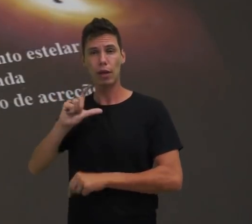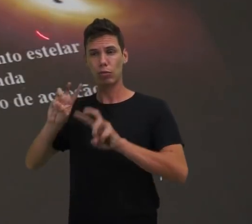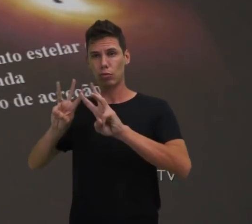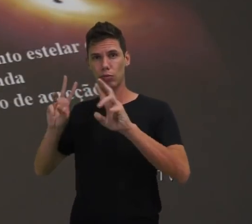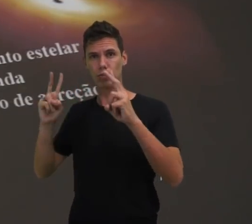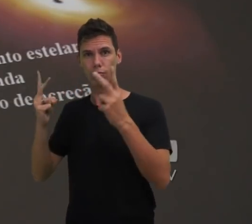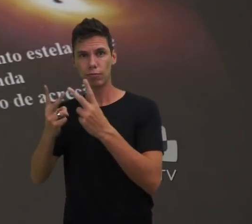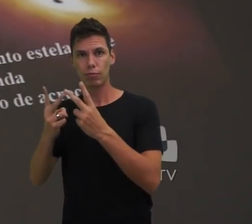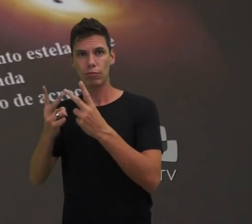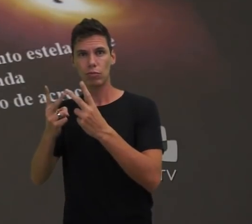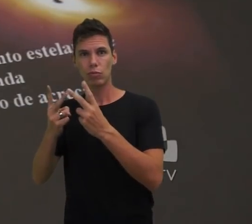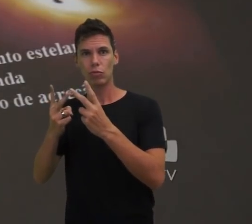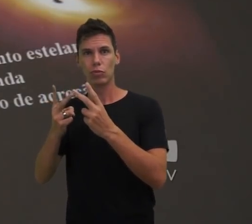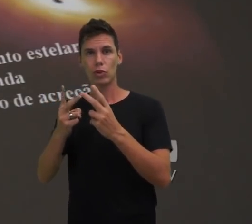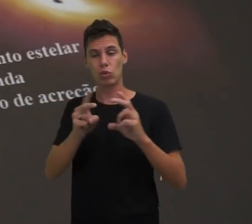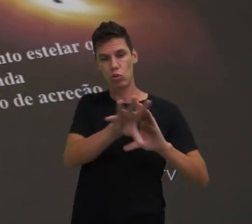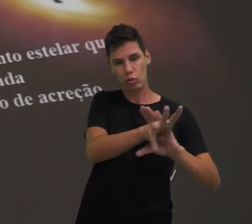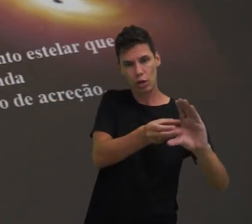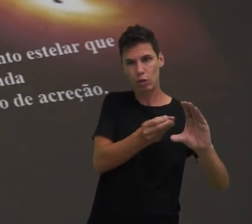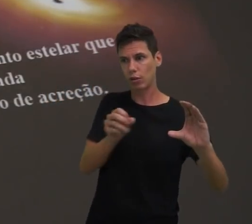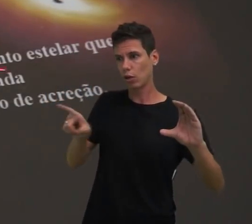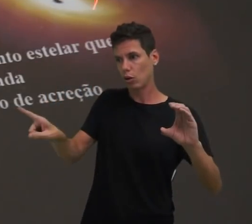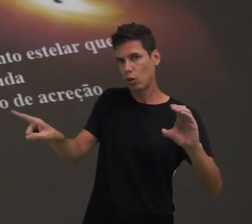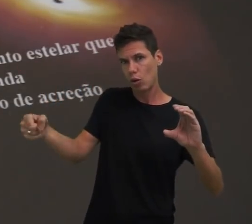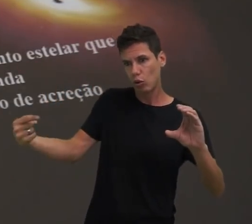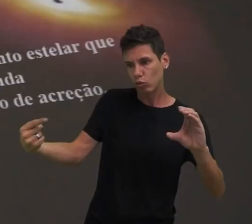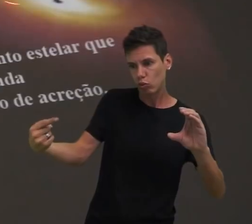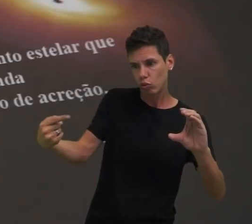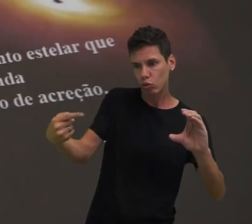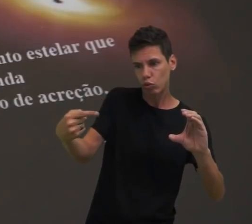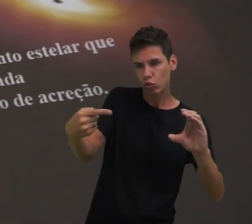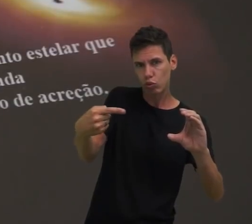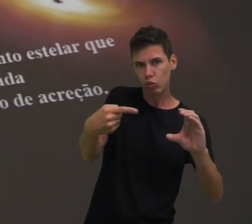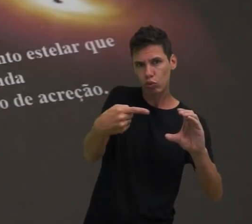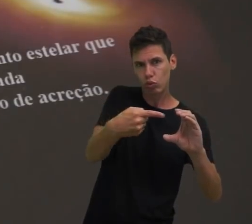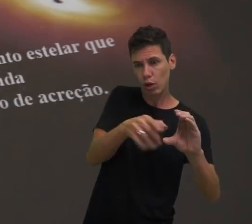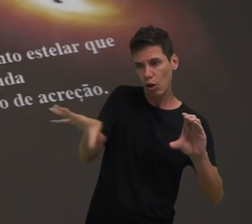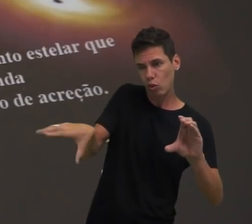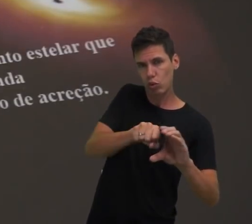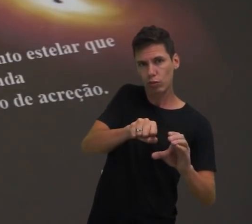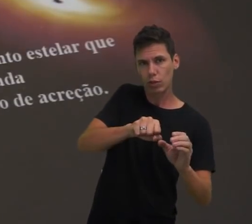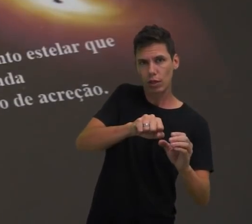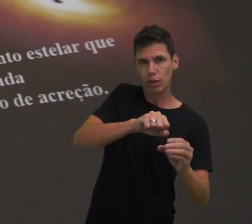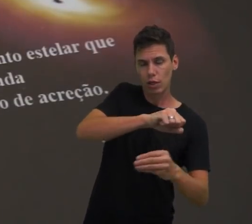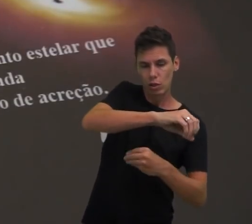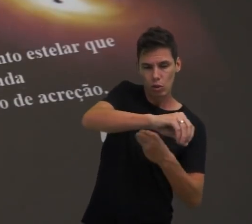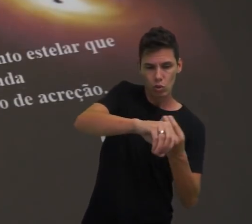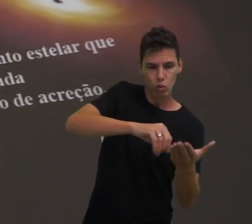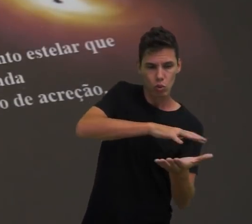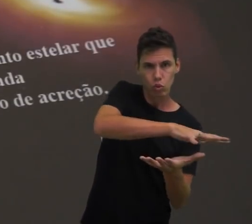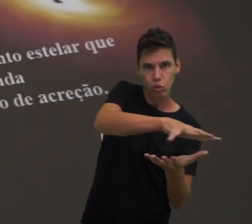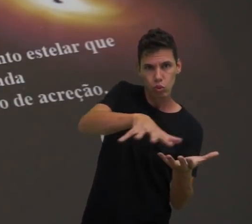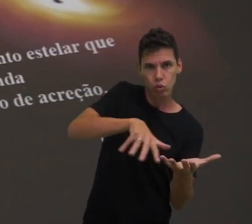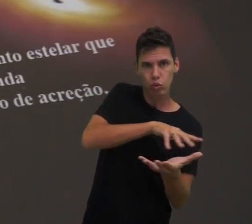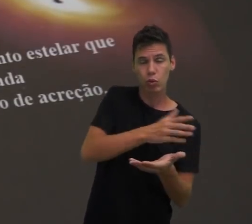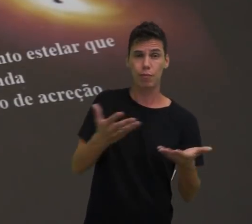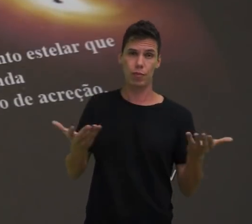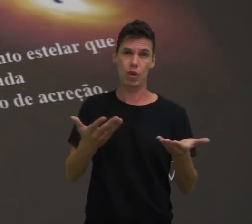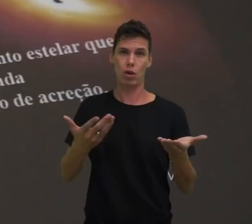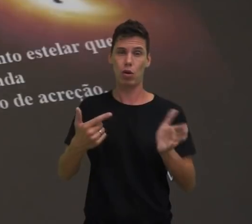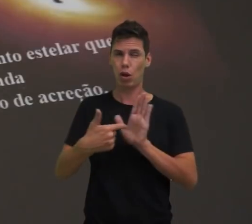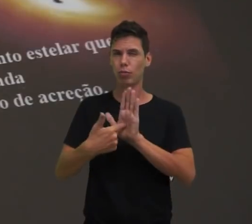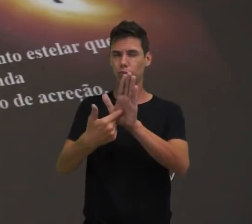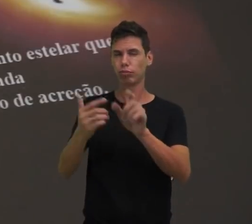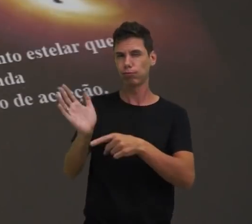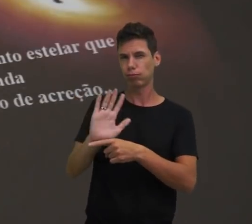material aqui que estava espiralando em direção ao buraco negro, ele forma um disco. Tá? Deixa eu aproveitar e mostrar um vídeo para vocês,